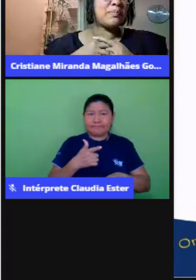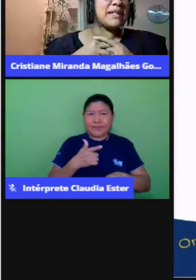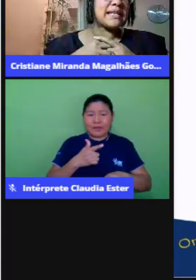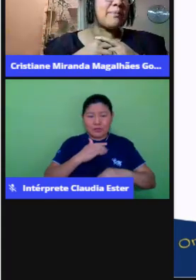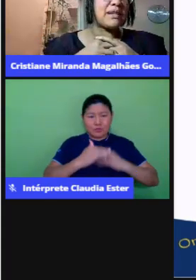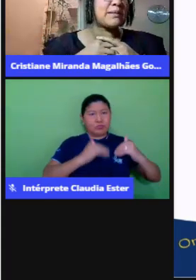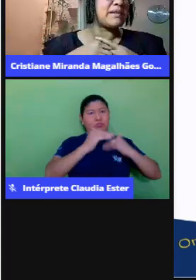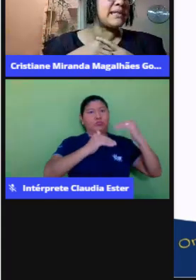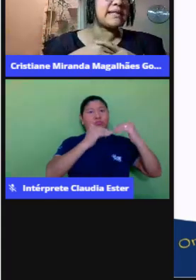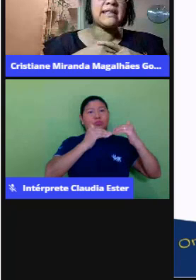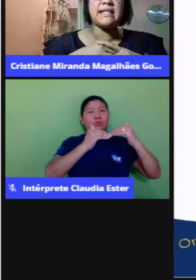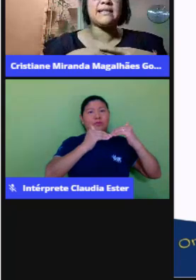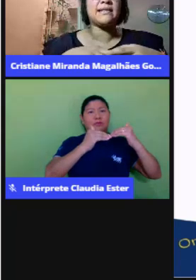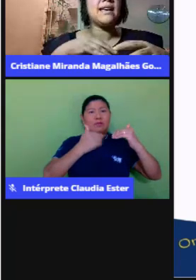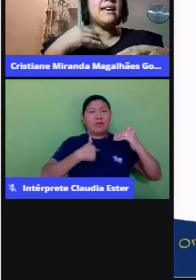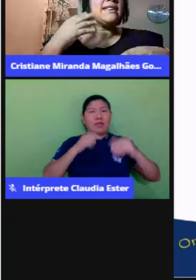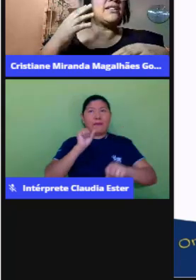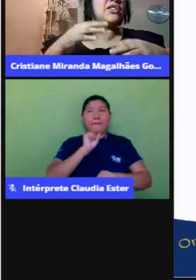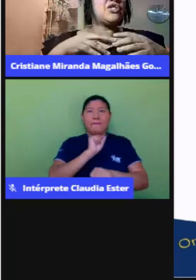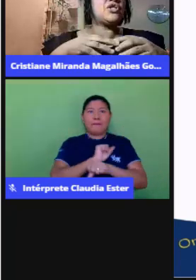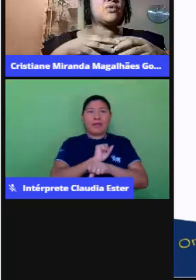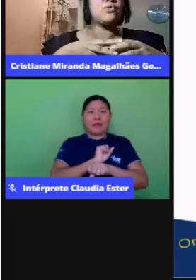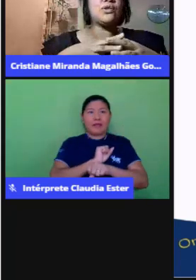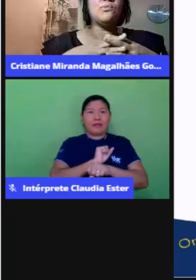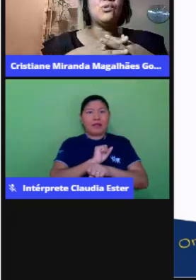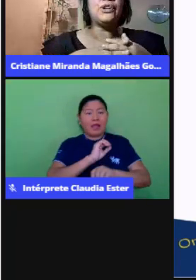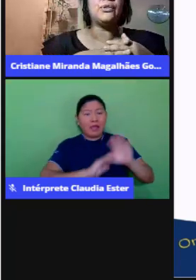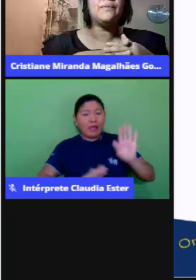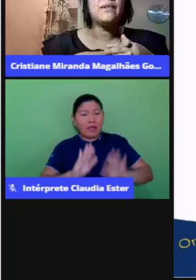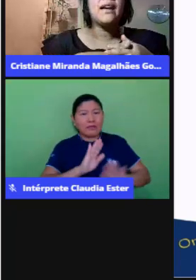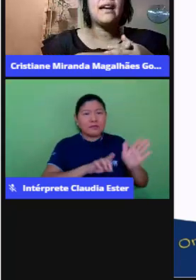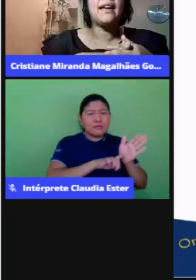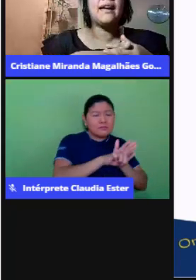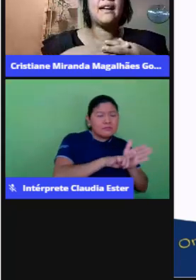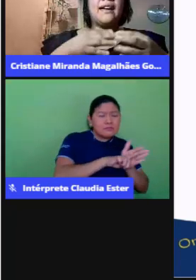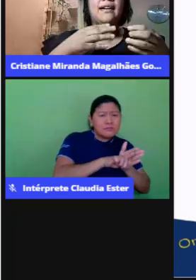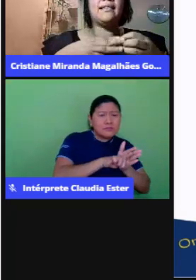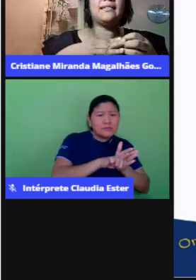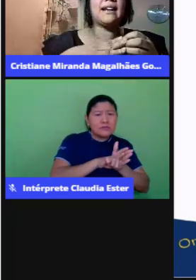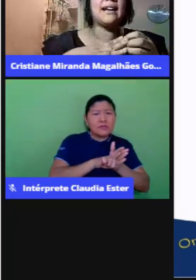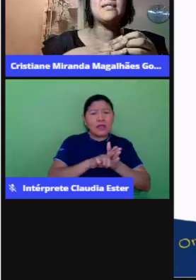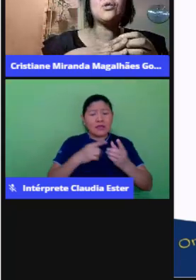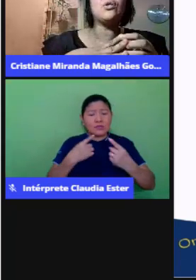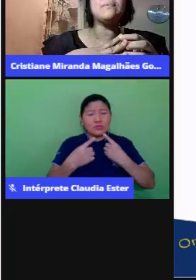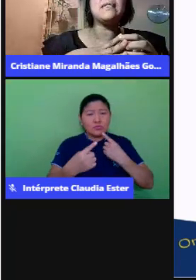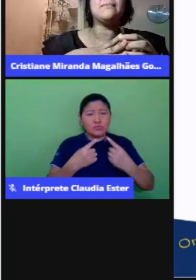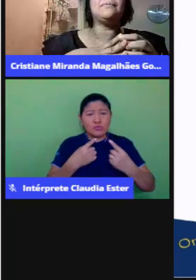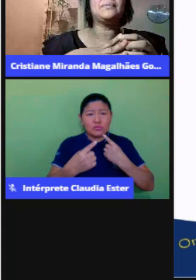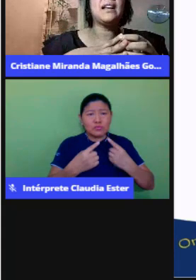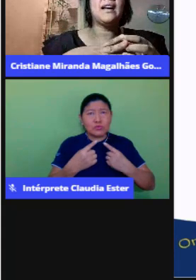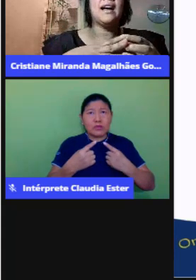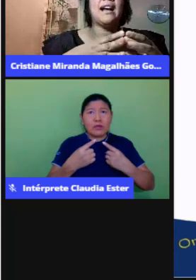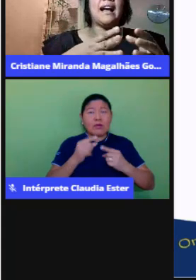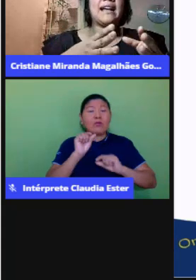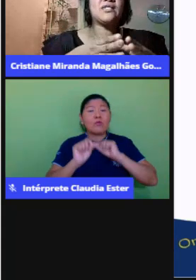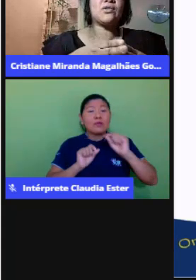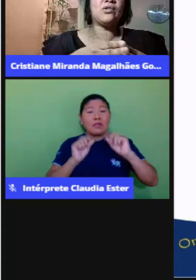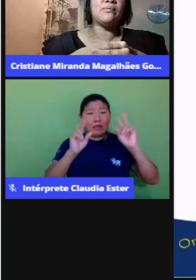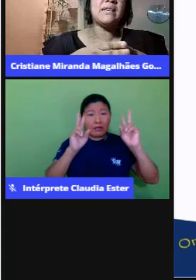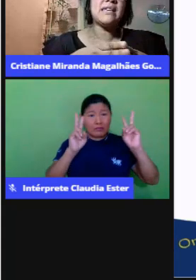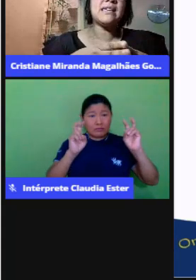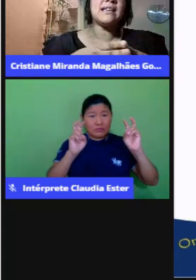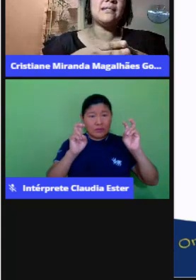que a gente percebe nas pesquisas, e a gente discute muito, é a astronomia.